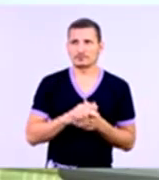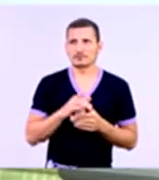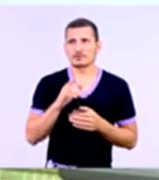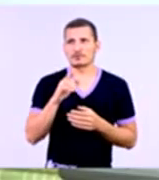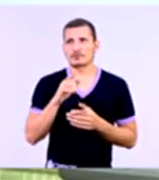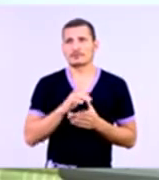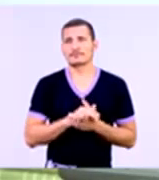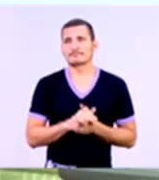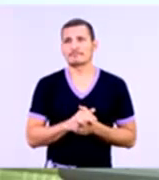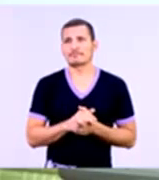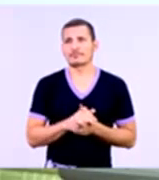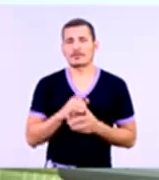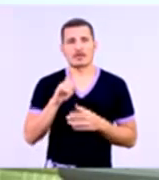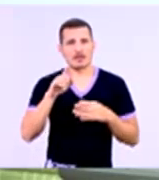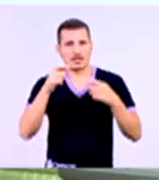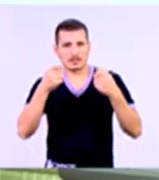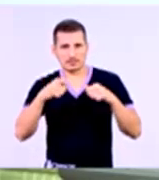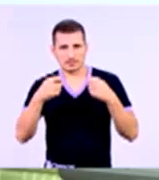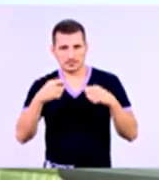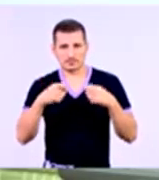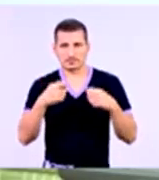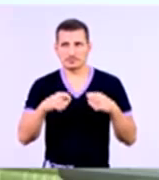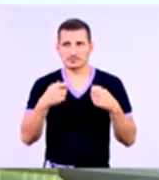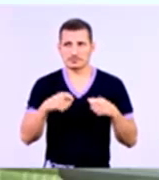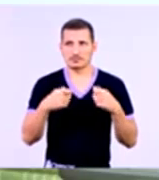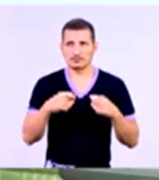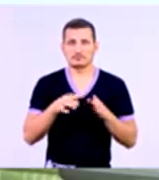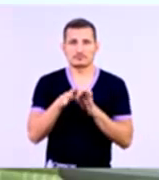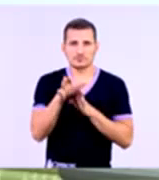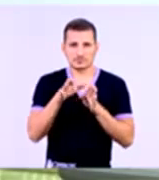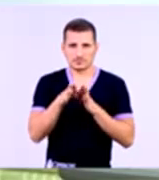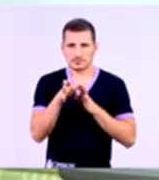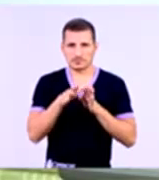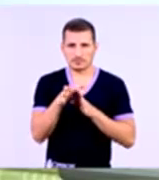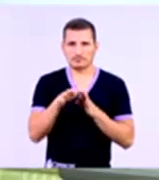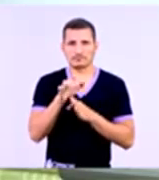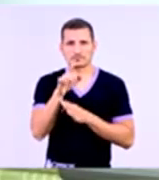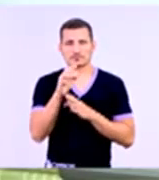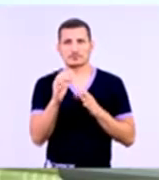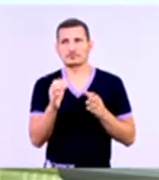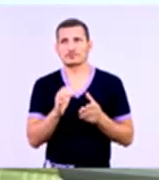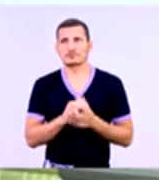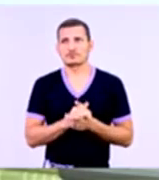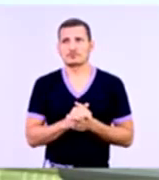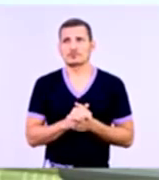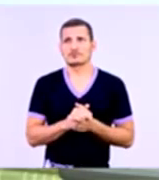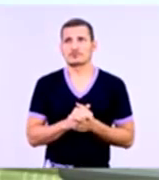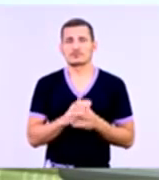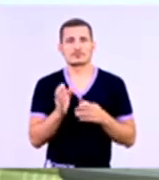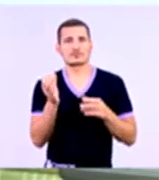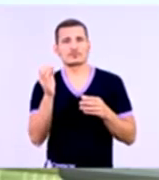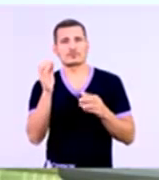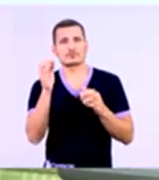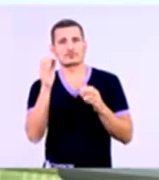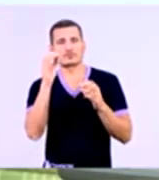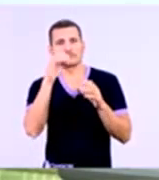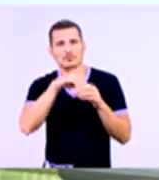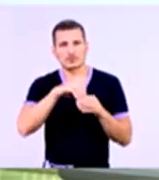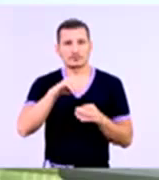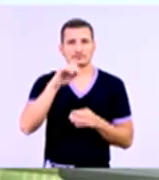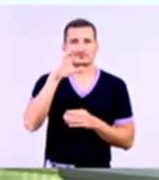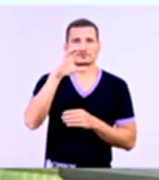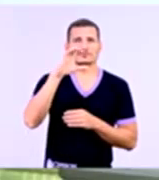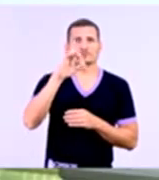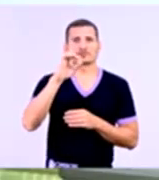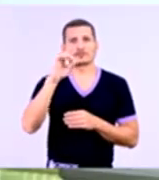extremamente necessário, é extremamente recomendável que você coloque o CDN ou os